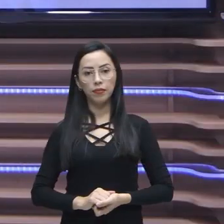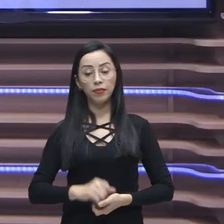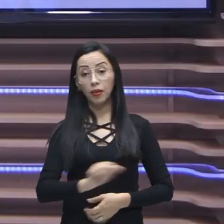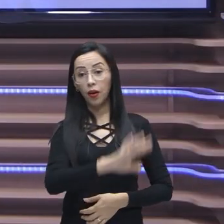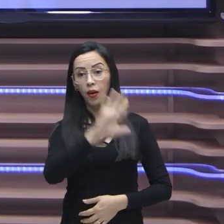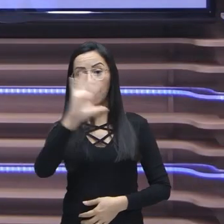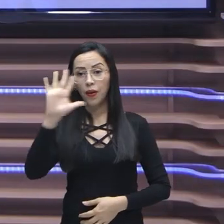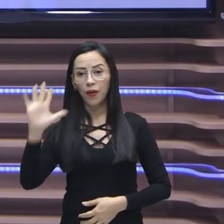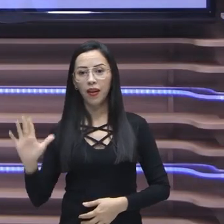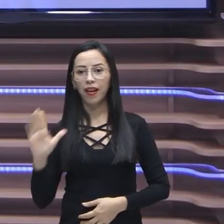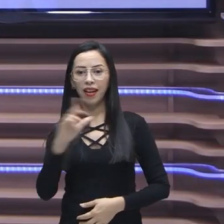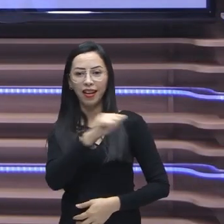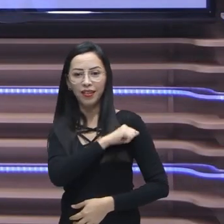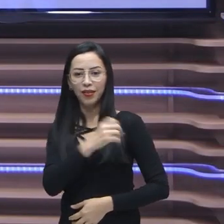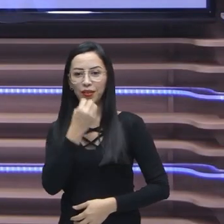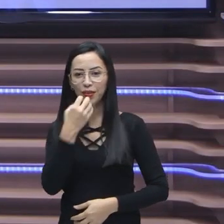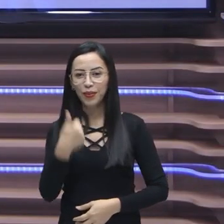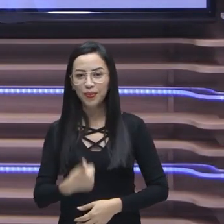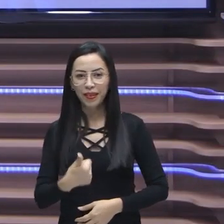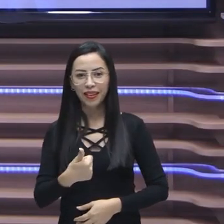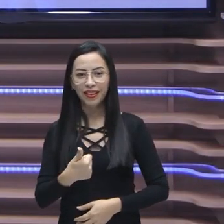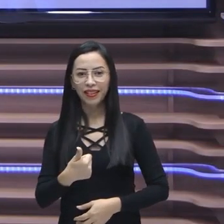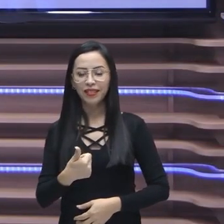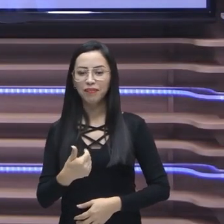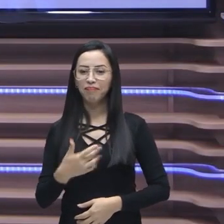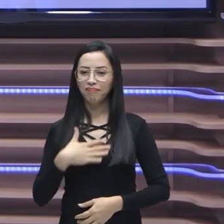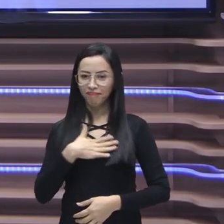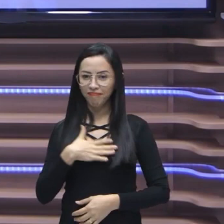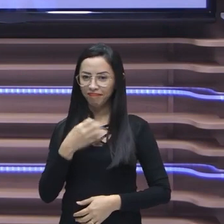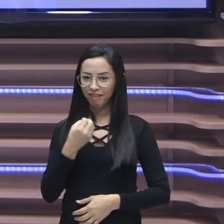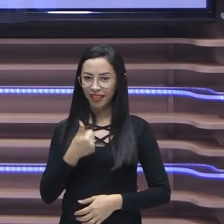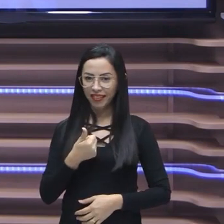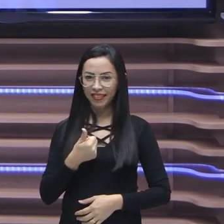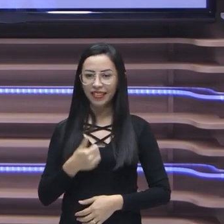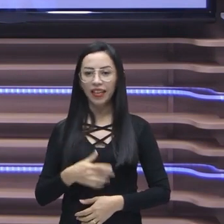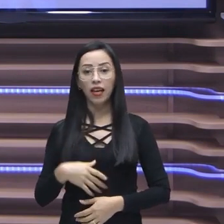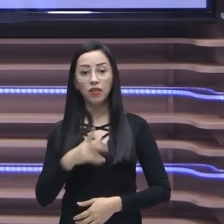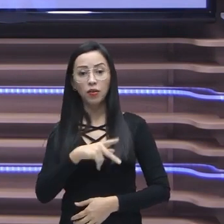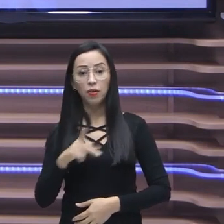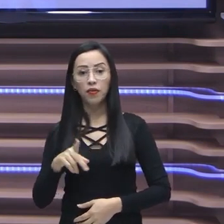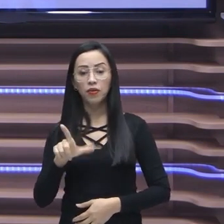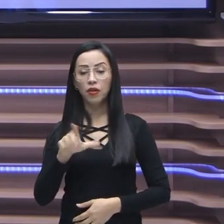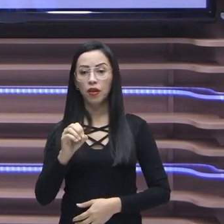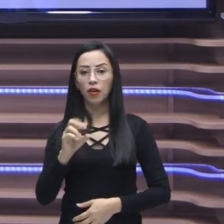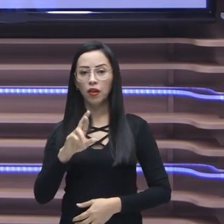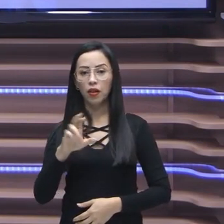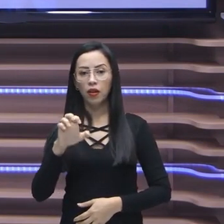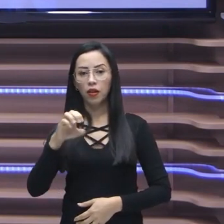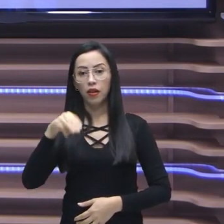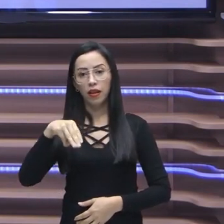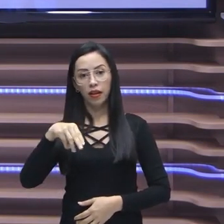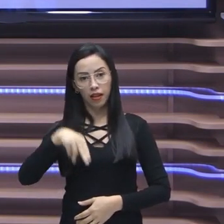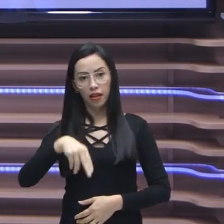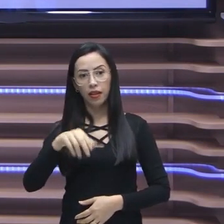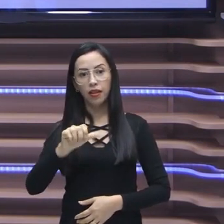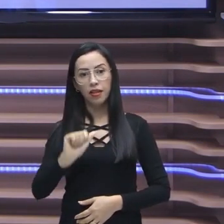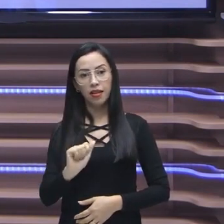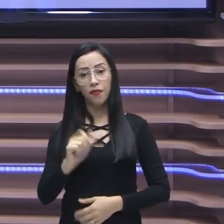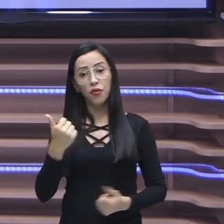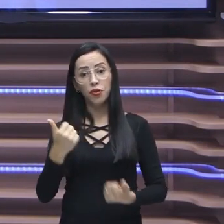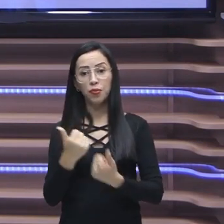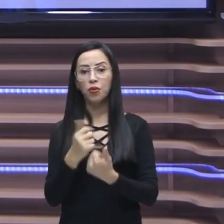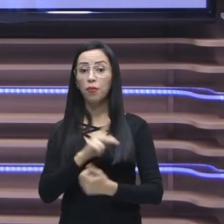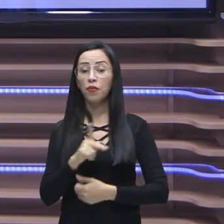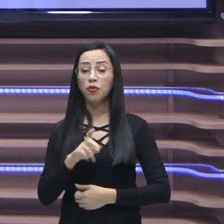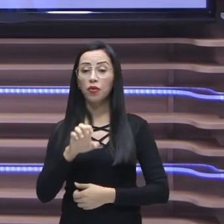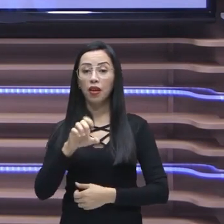Olá, alunos! Tudo bem? Como vocês estão? Eu sou a professora Lorena Lima e vim substituir mais uma vez a professora